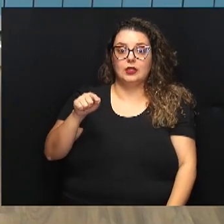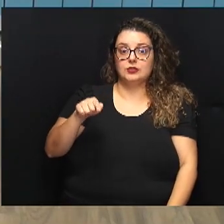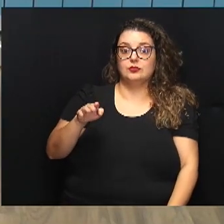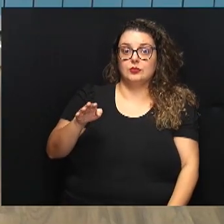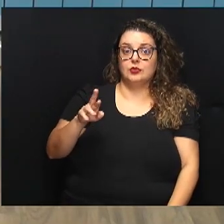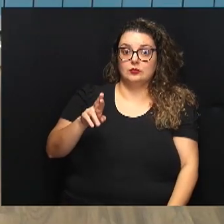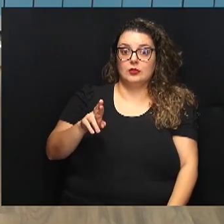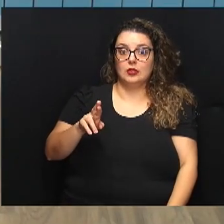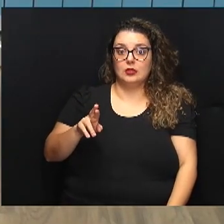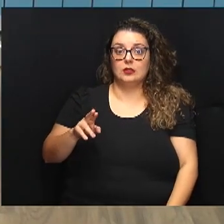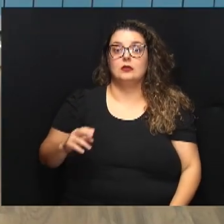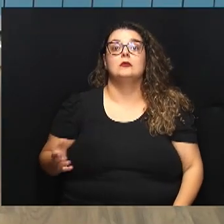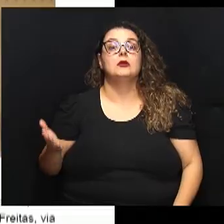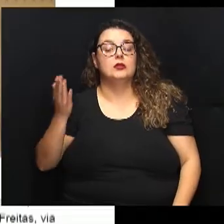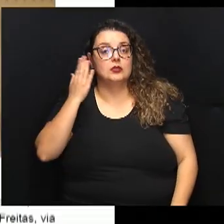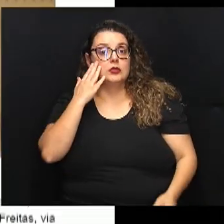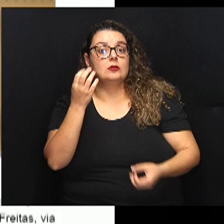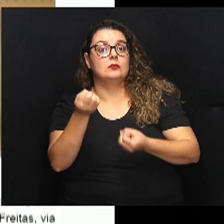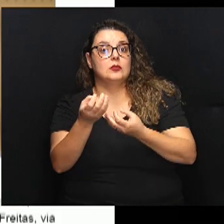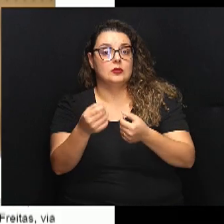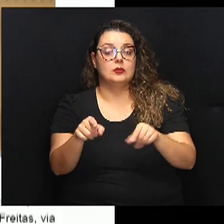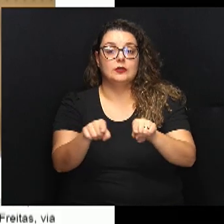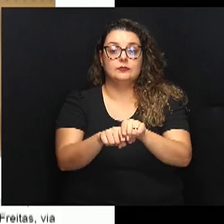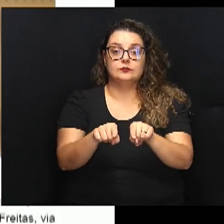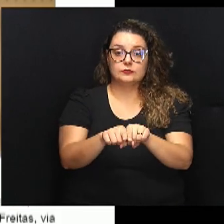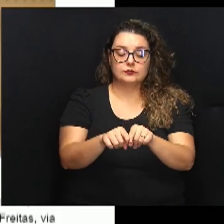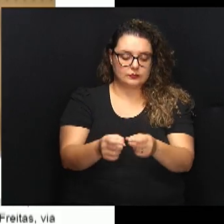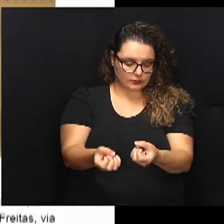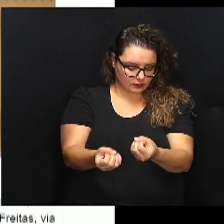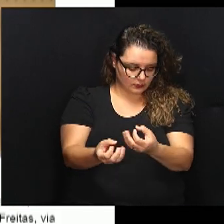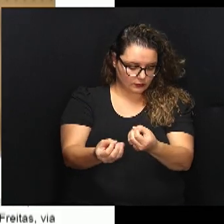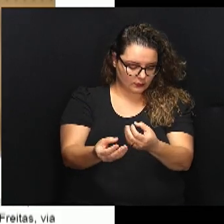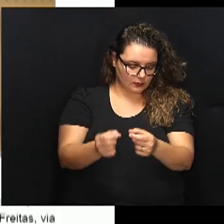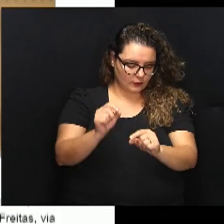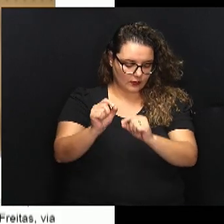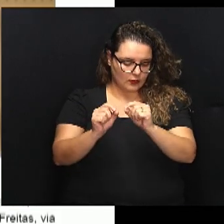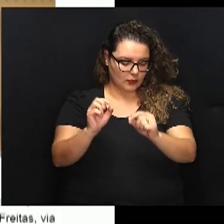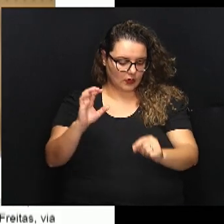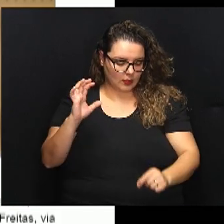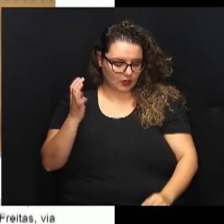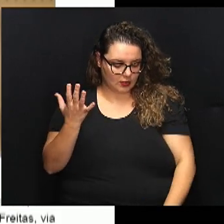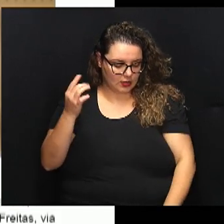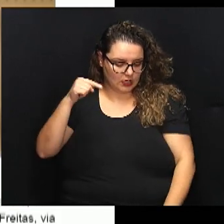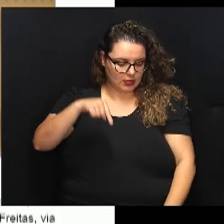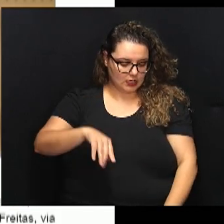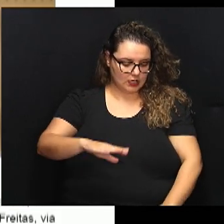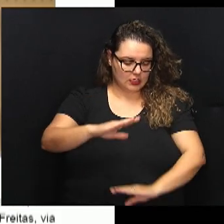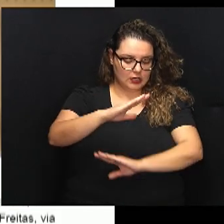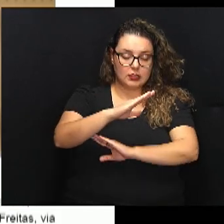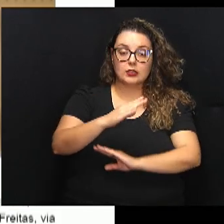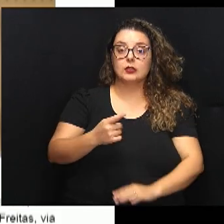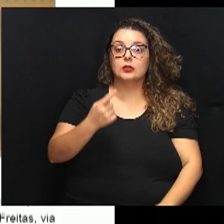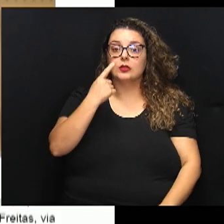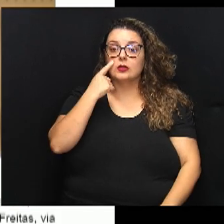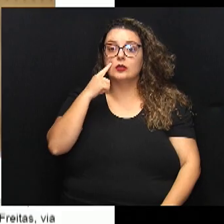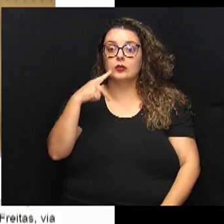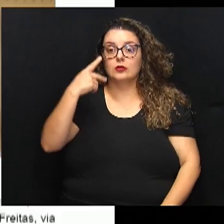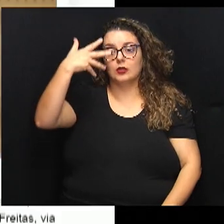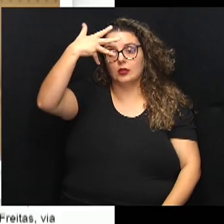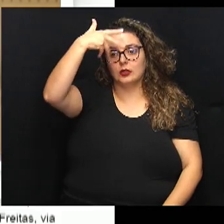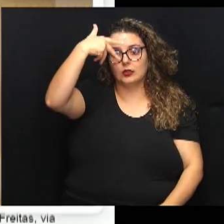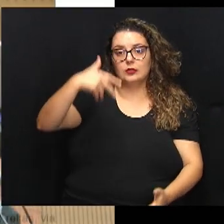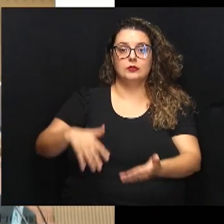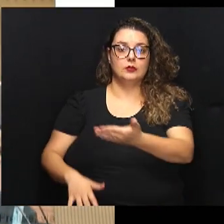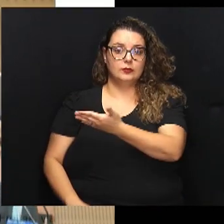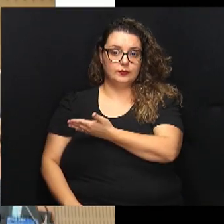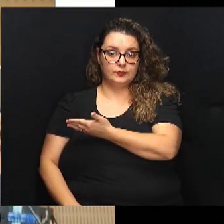campinas.sp.leg.br, onde você fica muito bem informado também com as notícias do que acontecem aqui na Câmara. E olha só, o vereador Rodrigo da